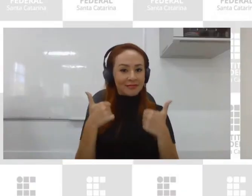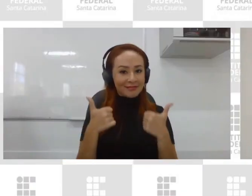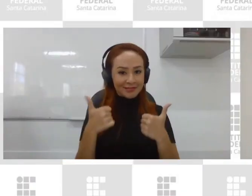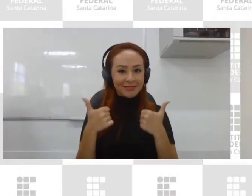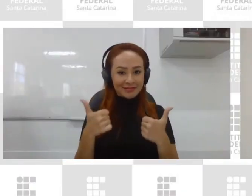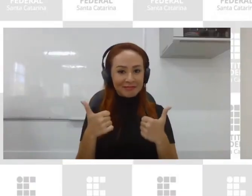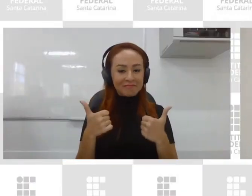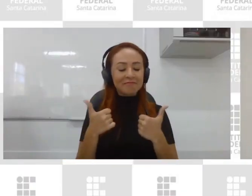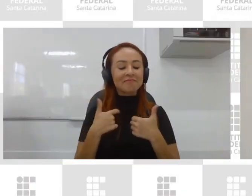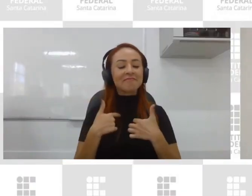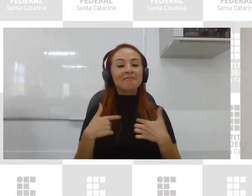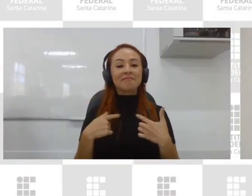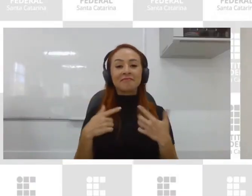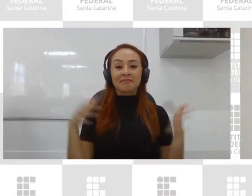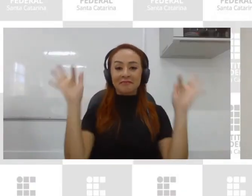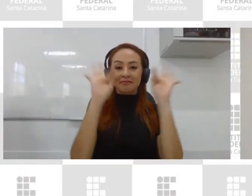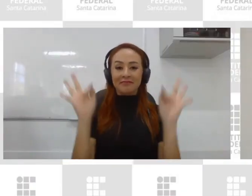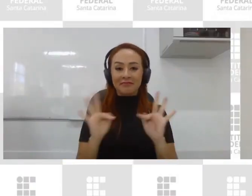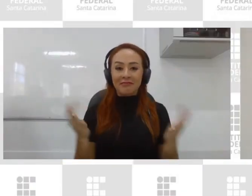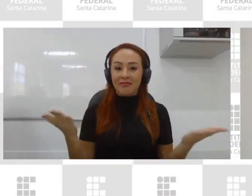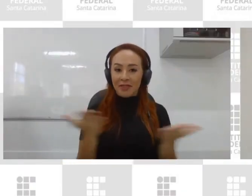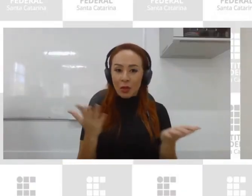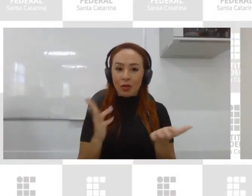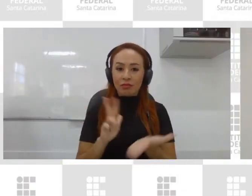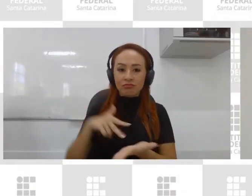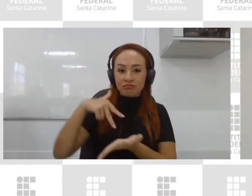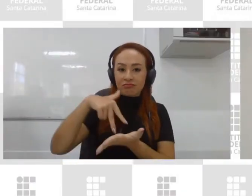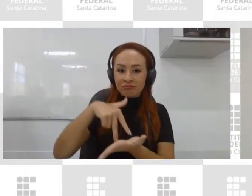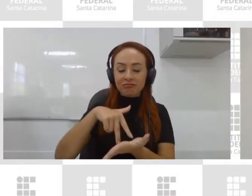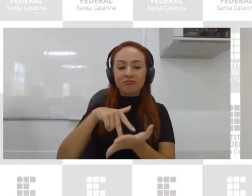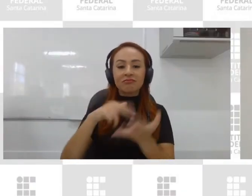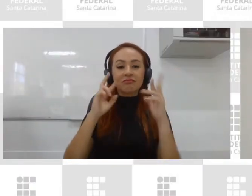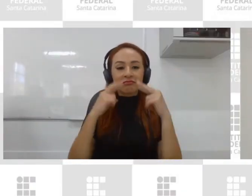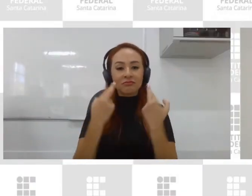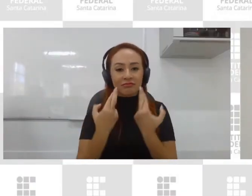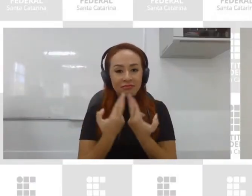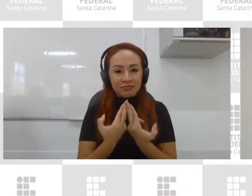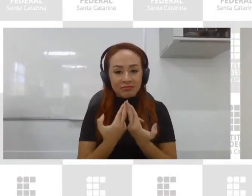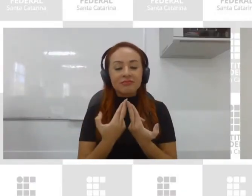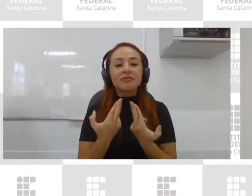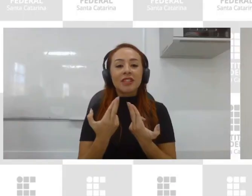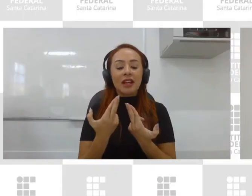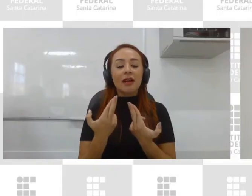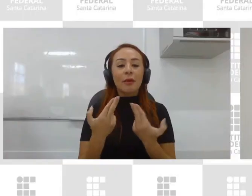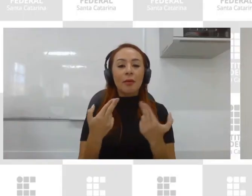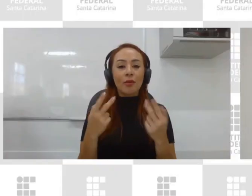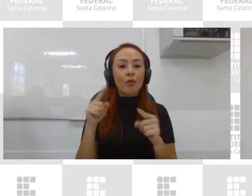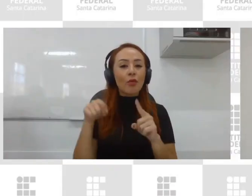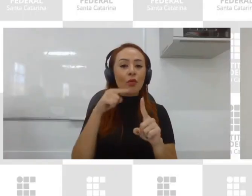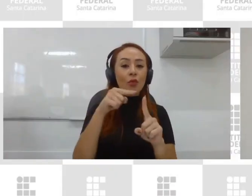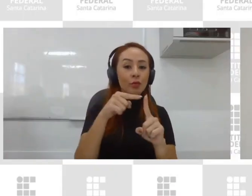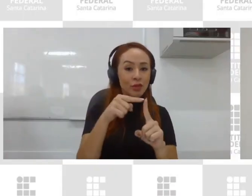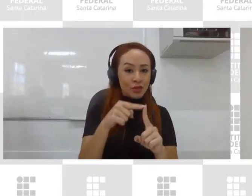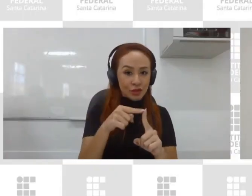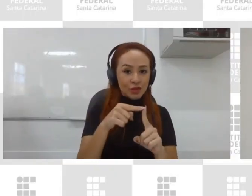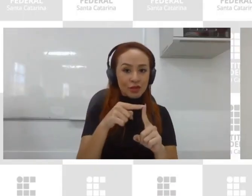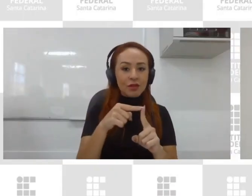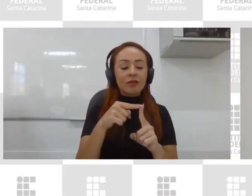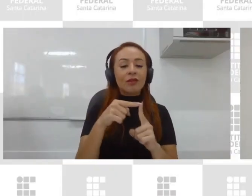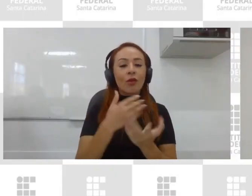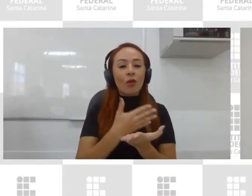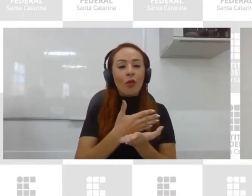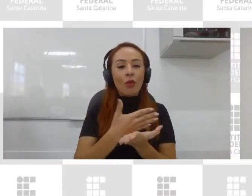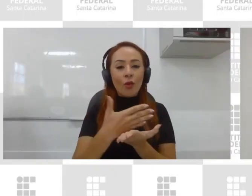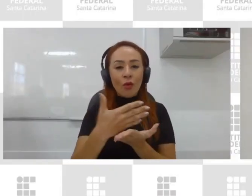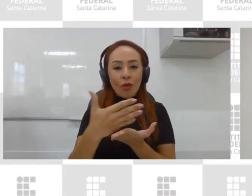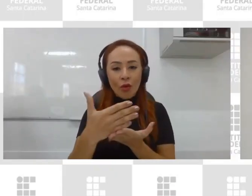alegria que nós estamos hoje aqui reunidas e reunidos para iniciarmos o nosso ciclo